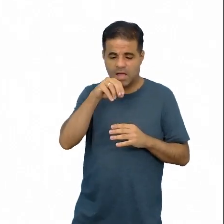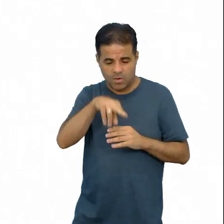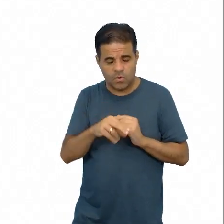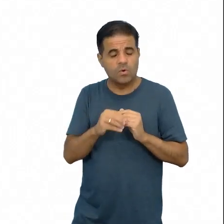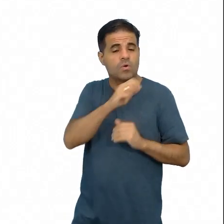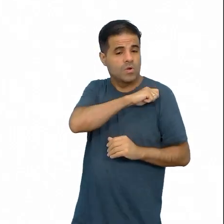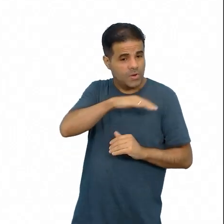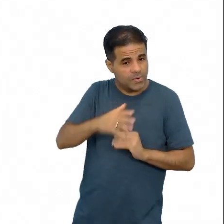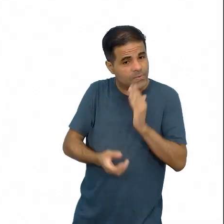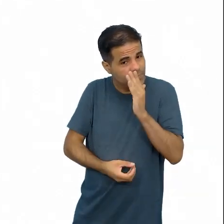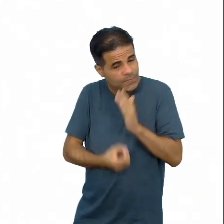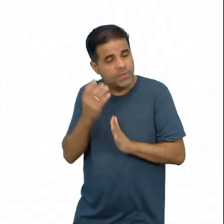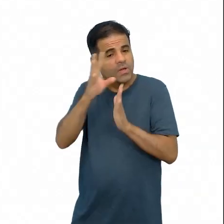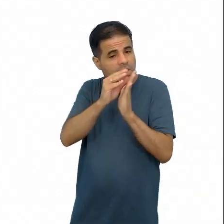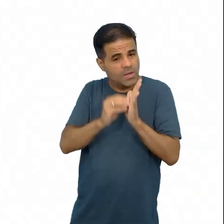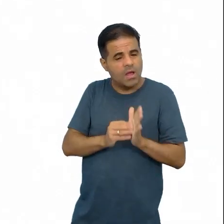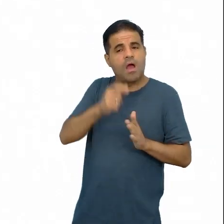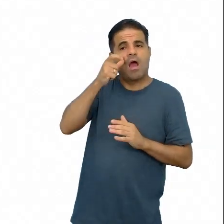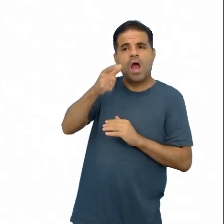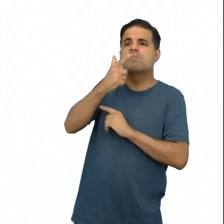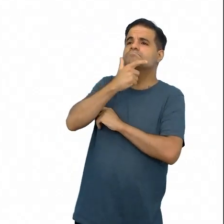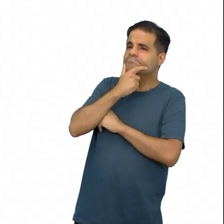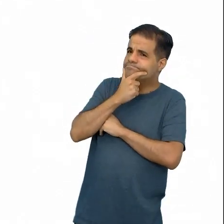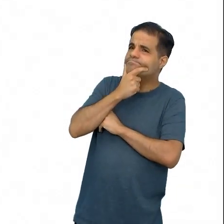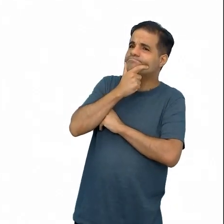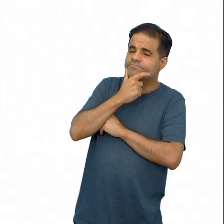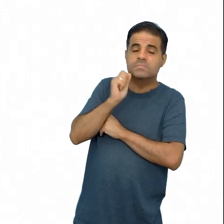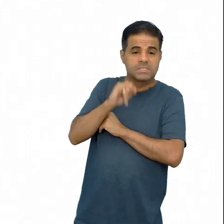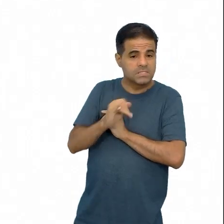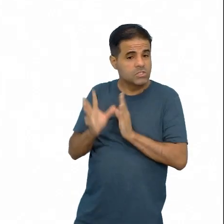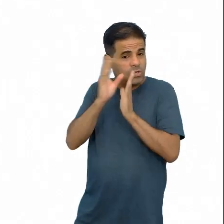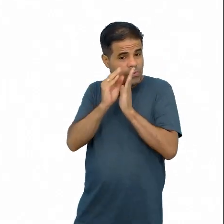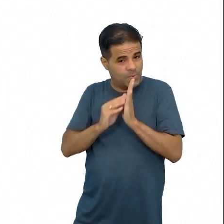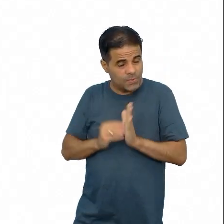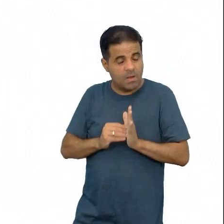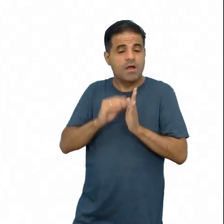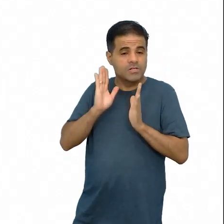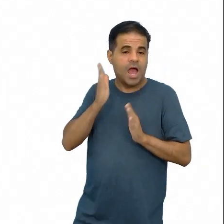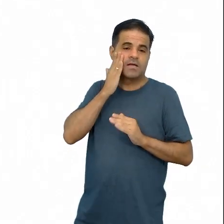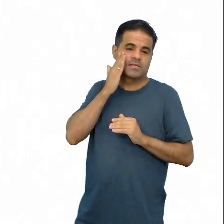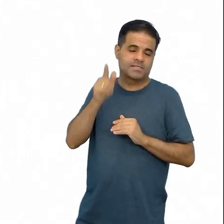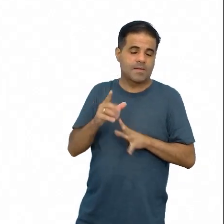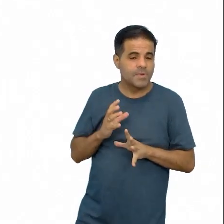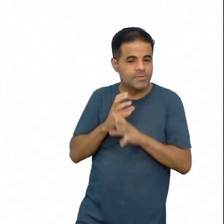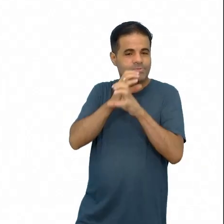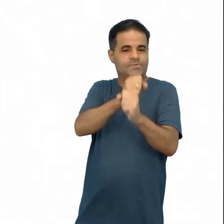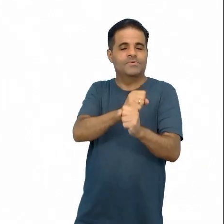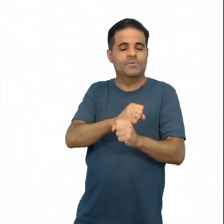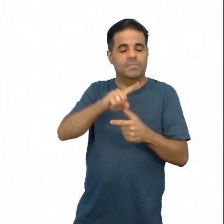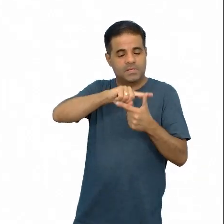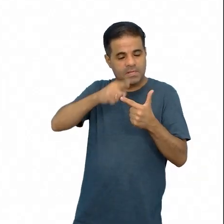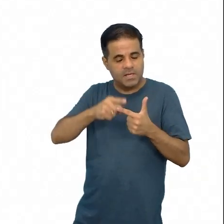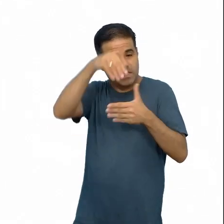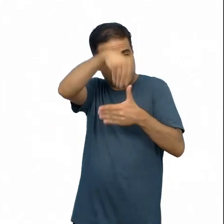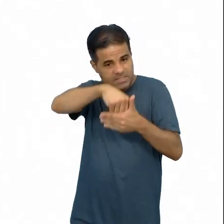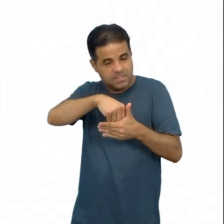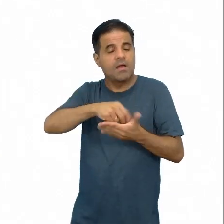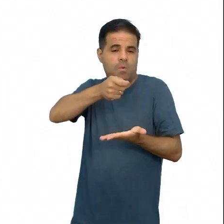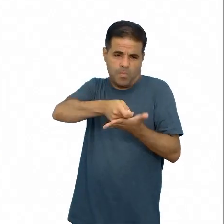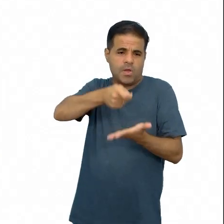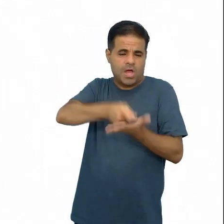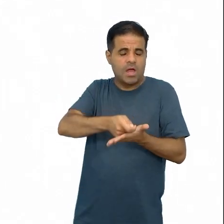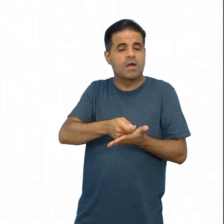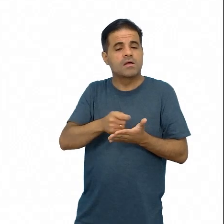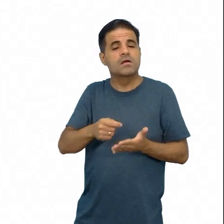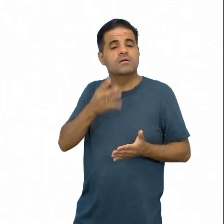compondo figuras para nós. Olha que interessante observar. E se ele compõe essa figura, ele já sabe que a soma desses ângulos internos obrigatoriamente tem que